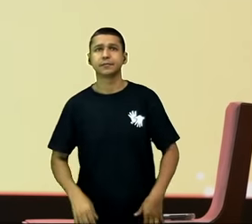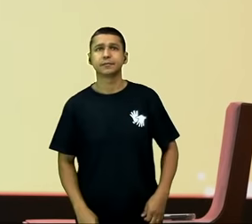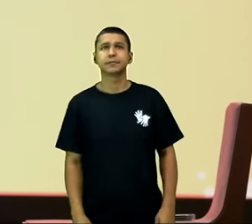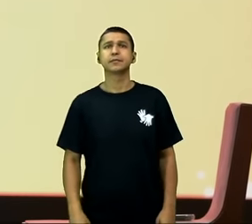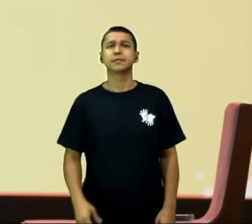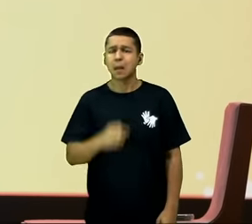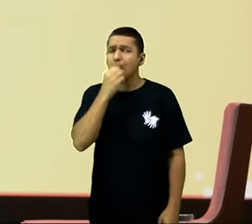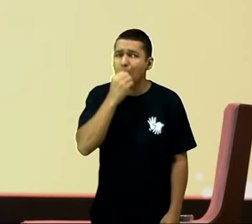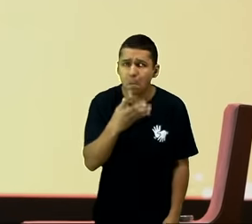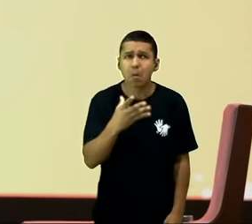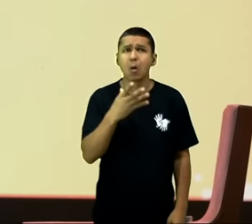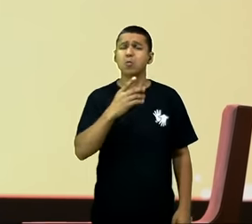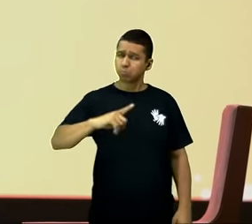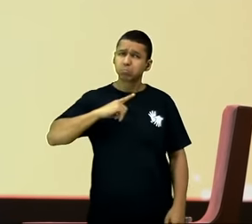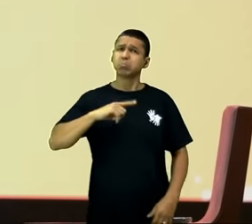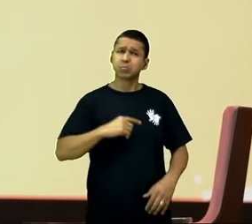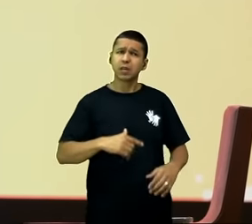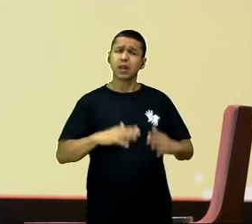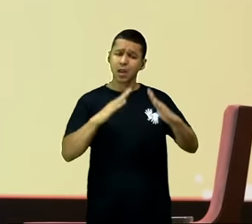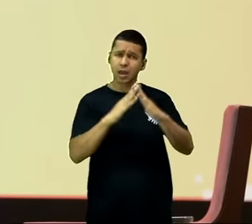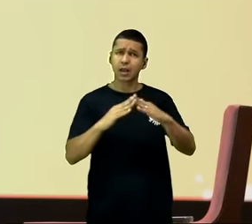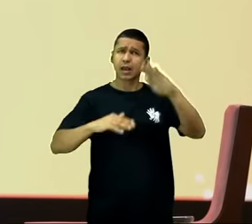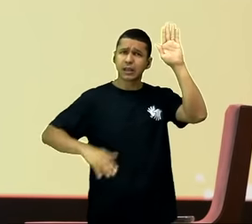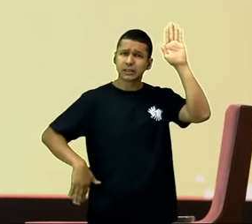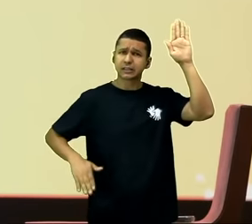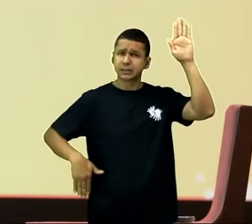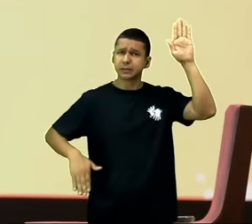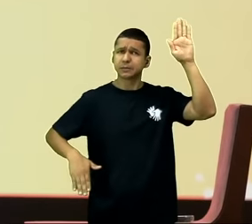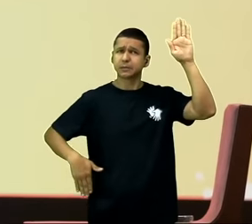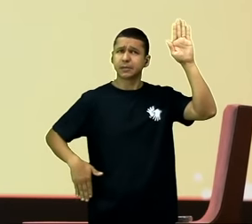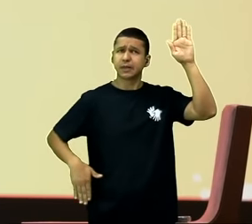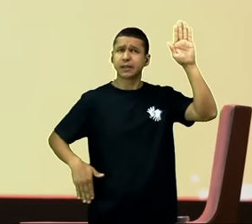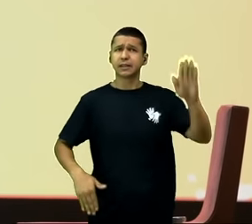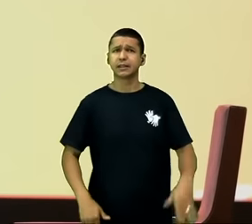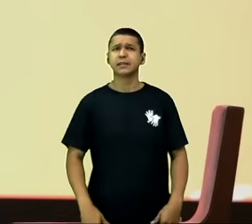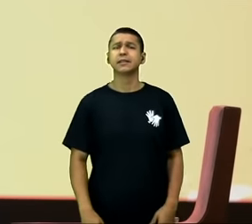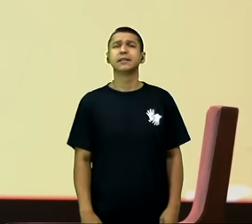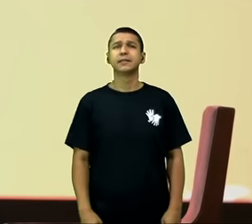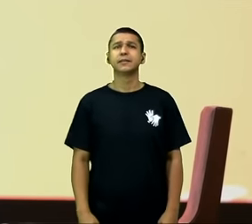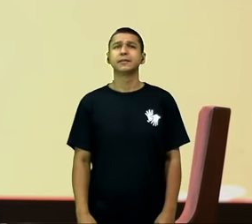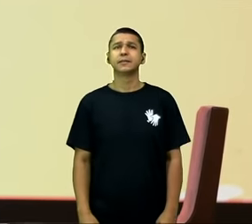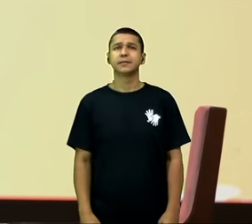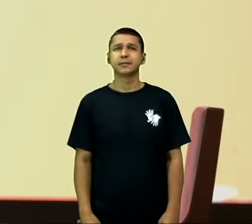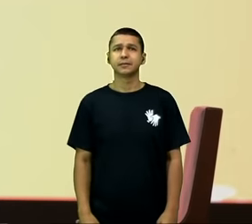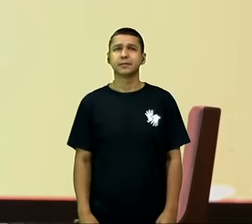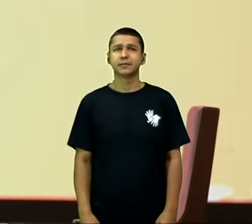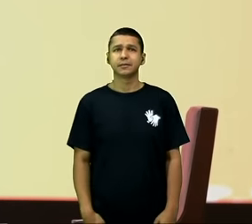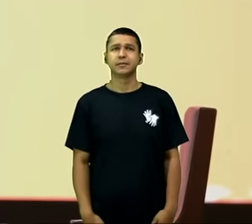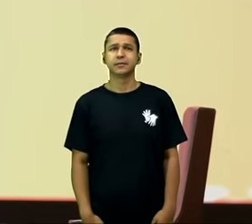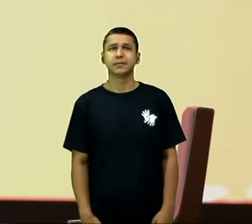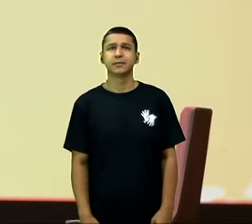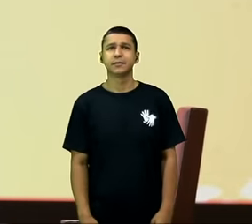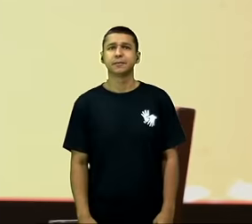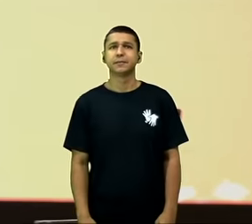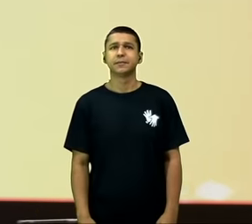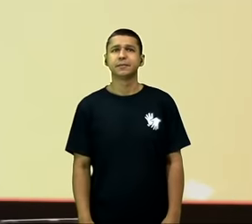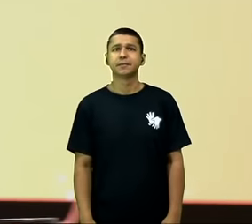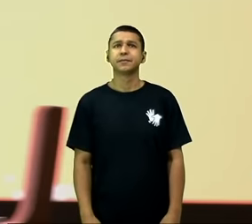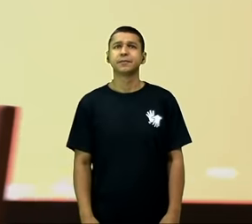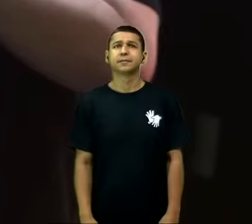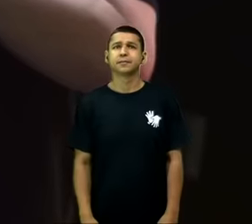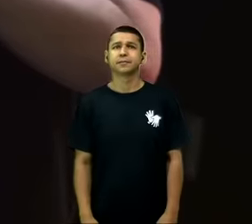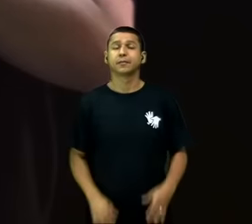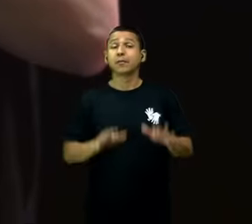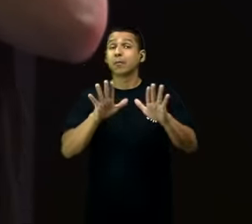casa de praia. Se você pode ter, tenha. Inclusive me diz onde é que é, me dá a chave. Assim te diz o Eterno.